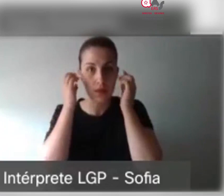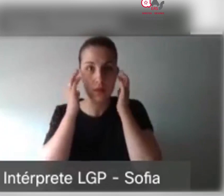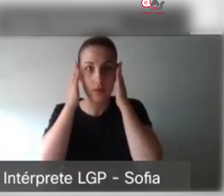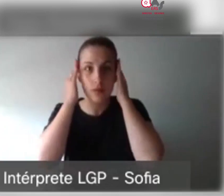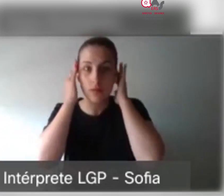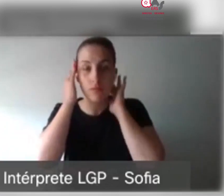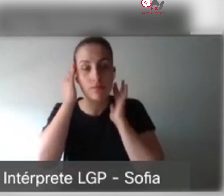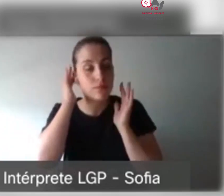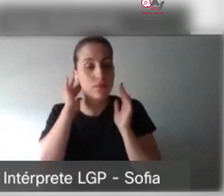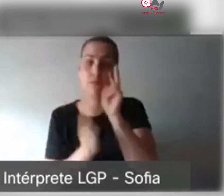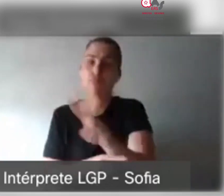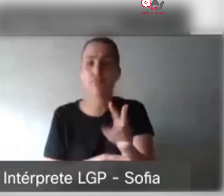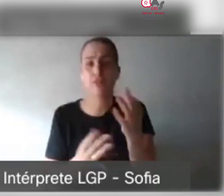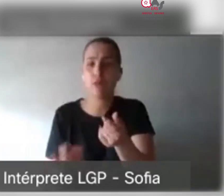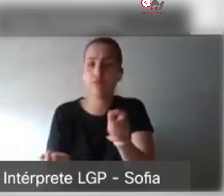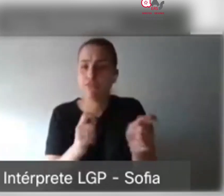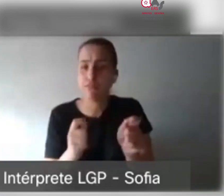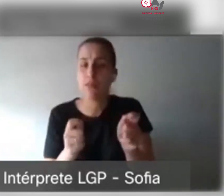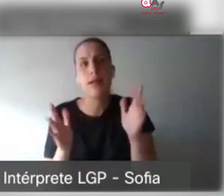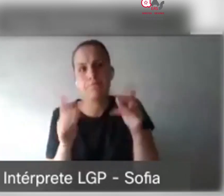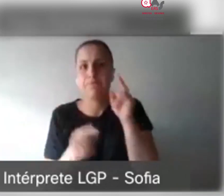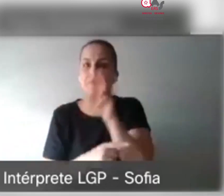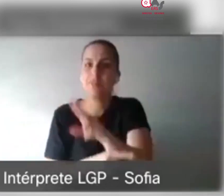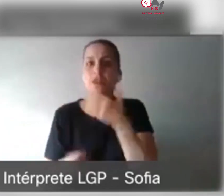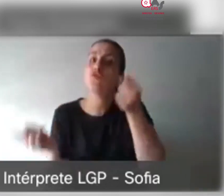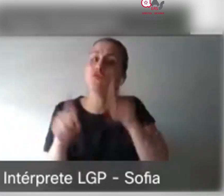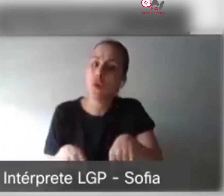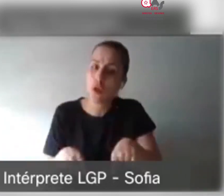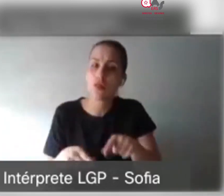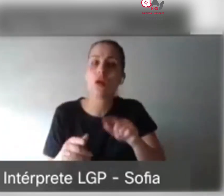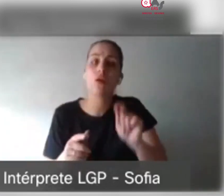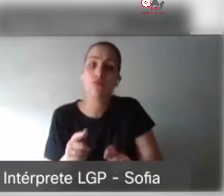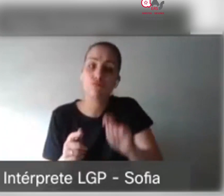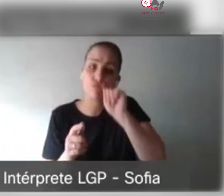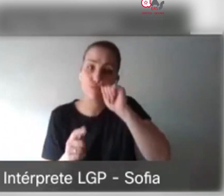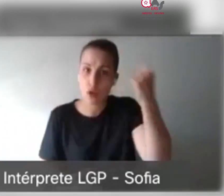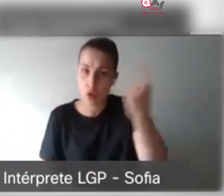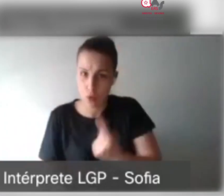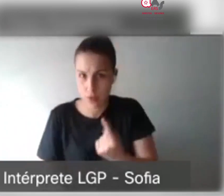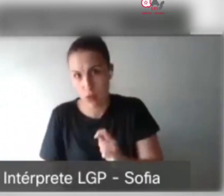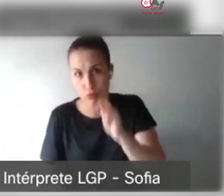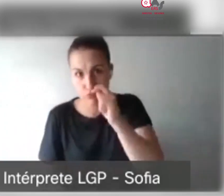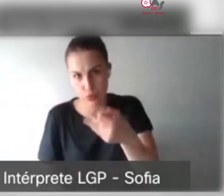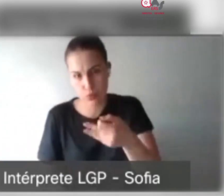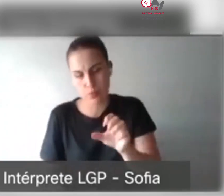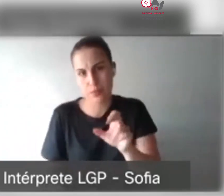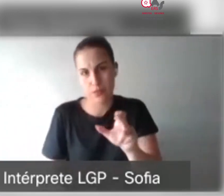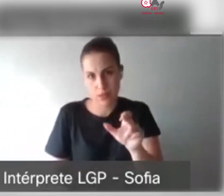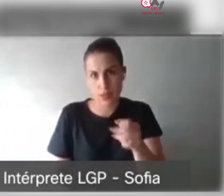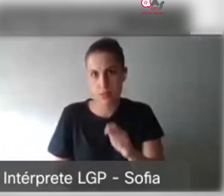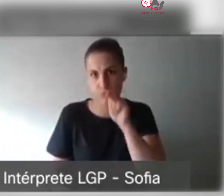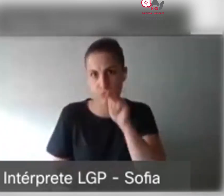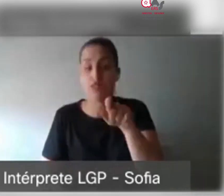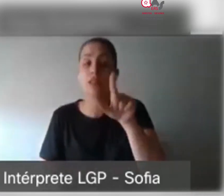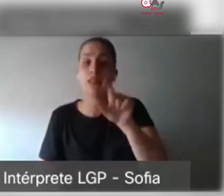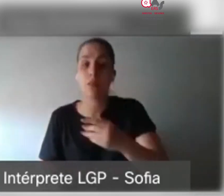questões que surgiu, portanto, durante muito tempo não houve visitas, foram retomadas visitas com teste obrigatório PCR. A DGS publicou uma